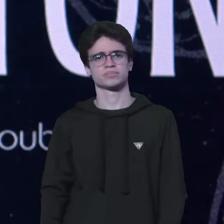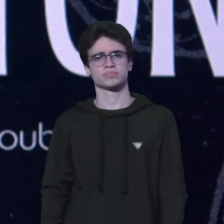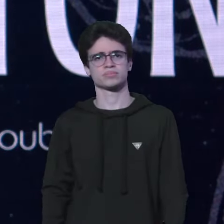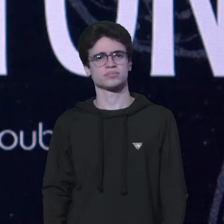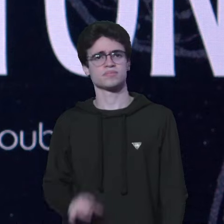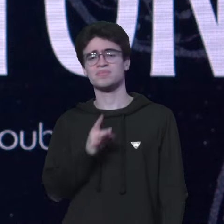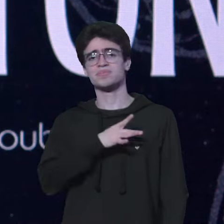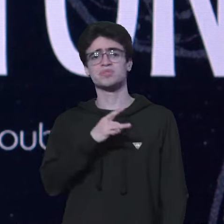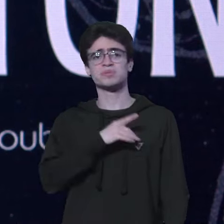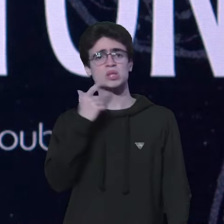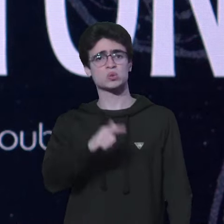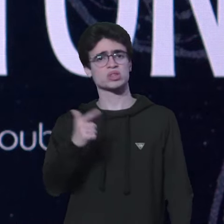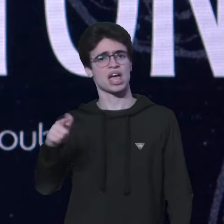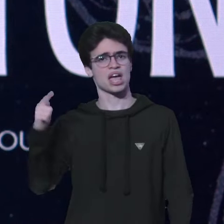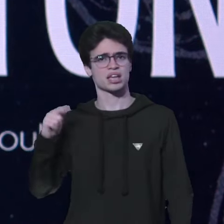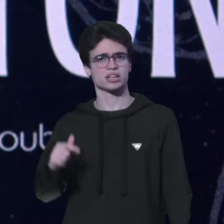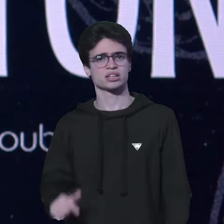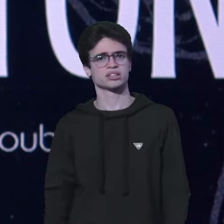Sem medo.